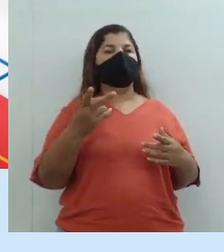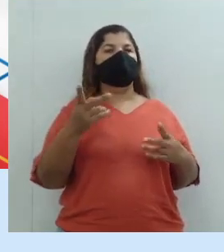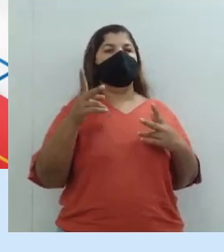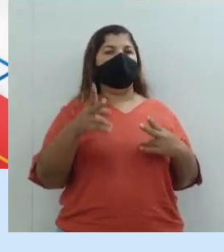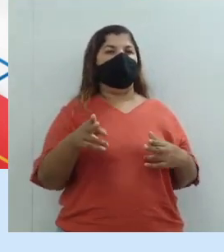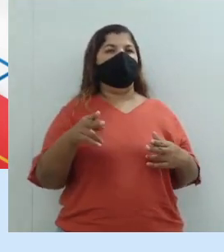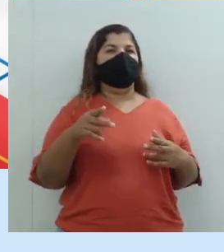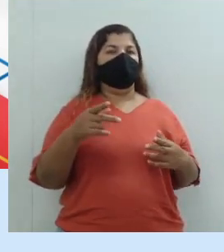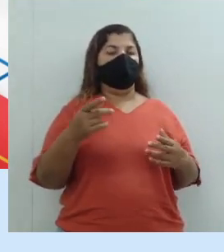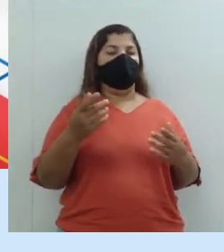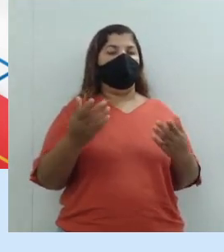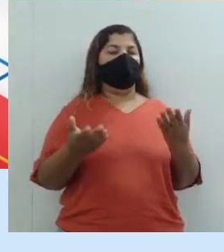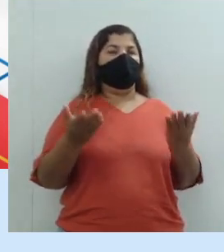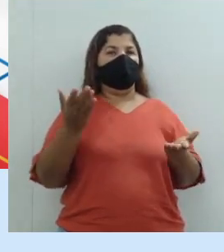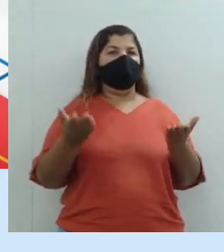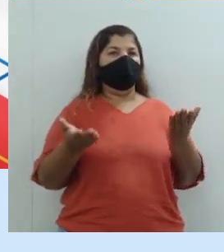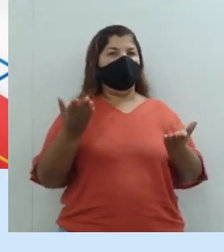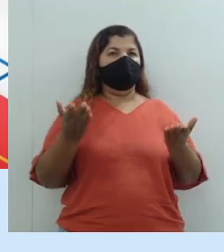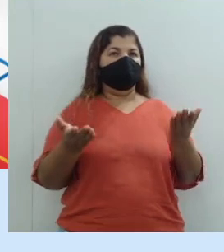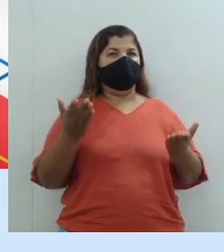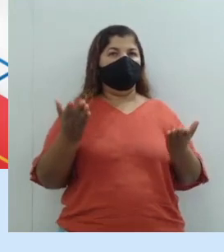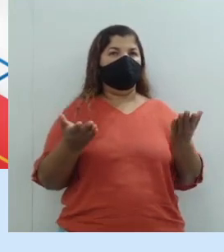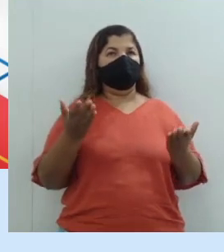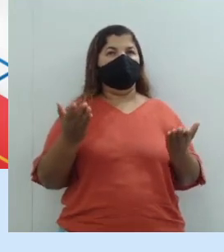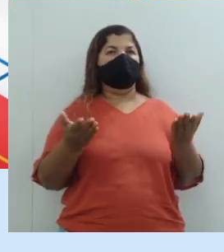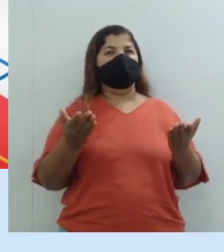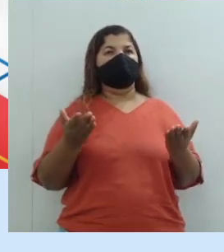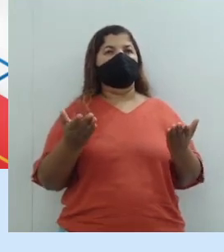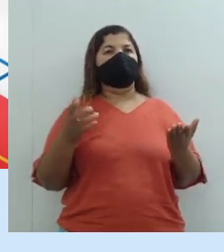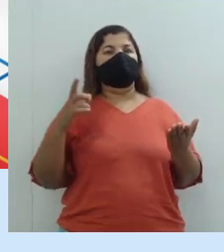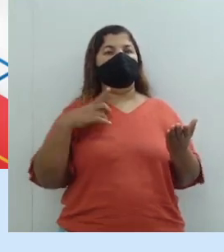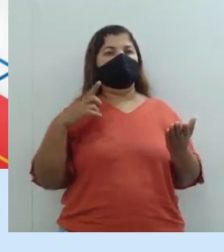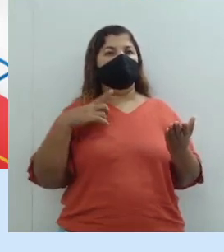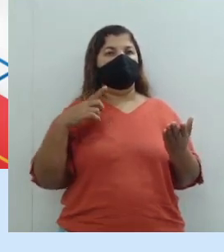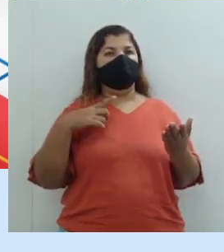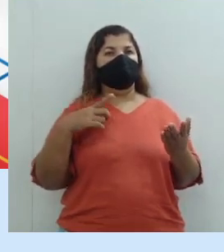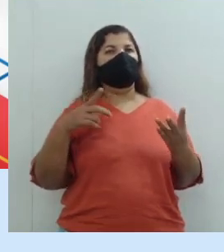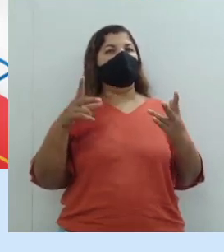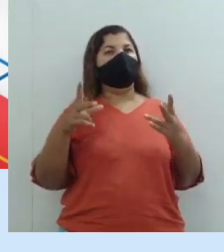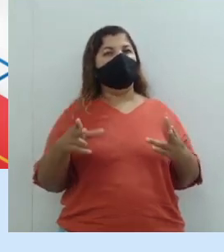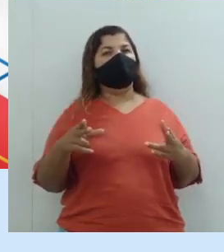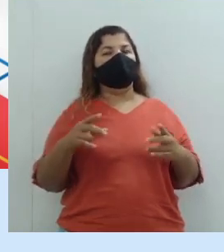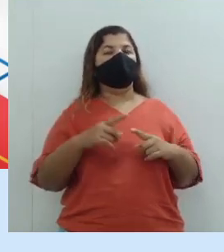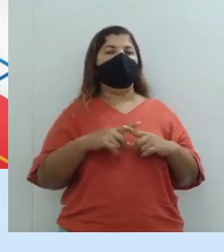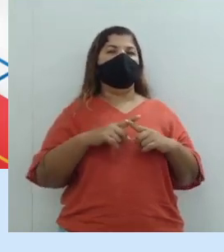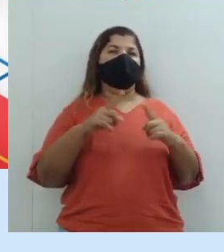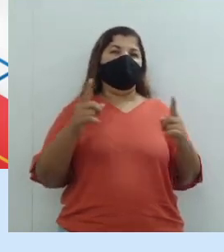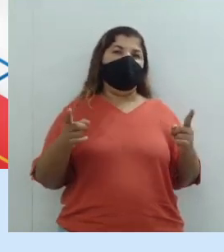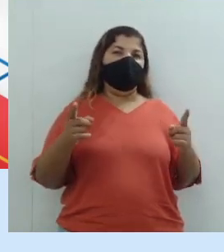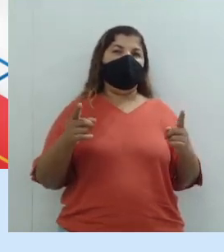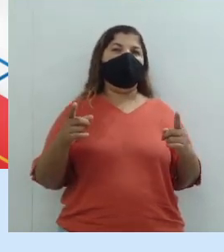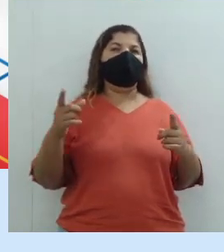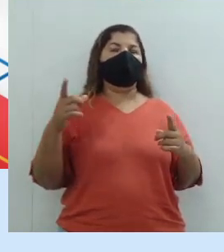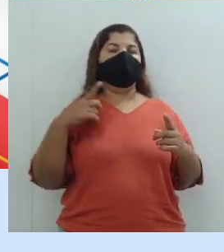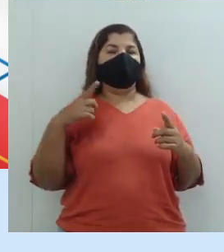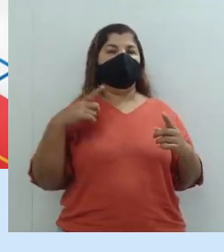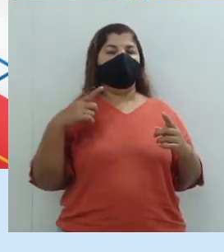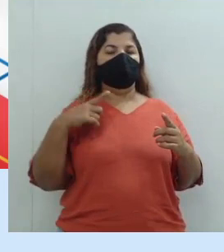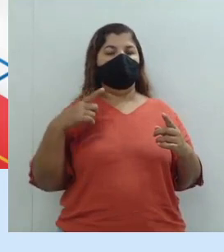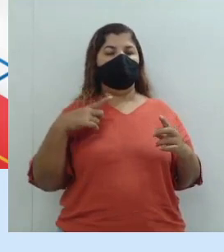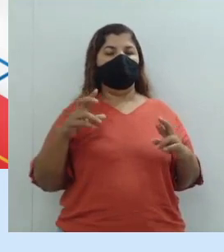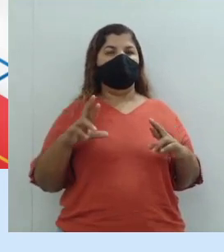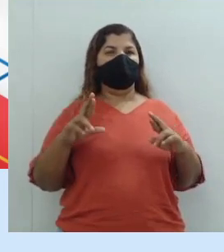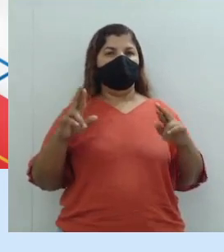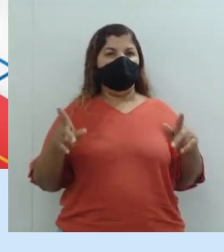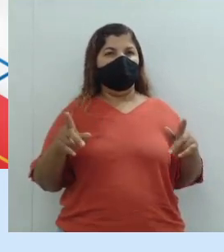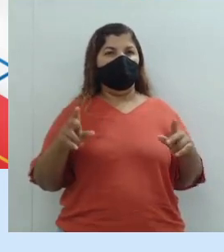do peso. Então a gente vê lá que os módulos são iguais, né? Mas como elas apontam em sinal diferente, elas acabam se cancelando. Por isso que o objeto